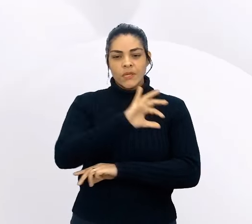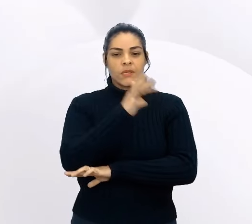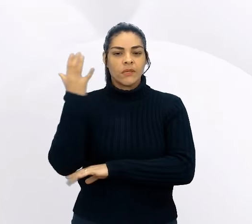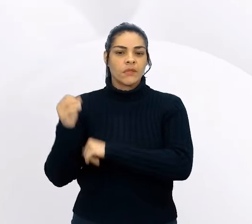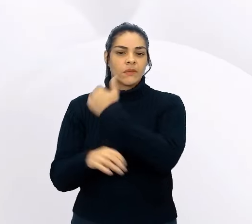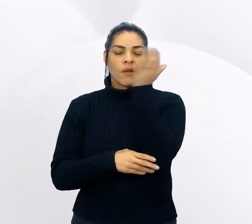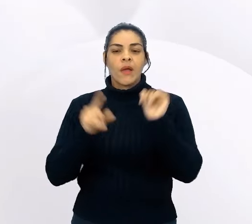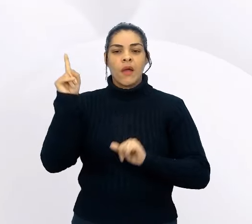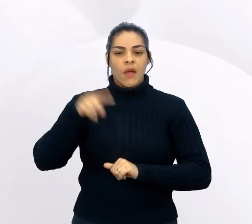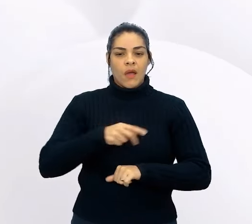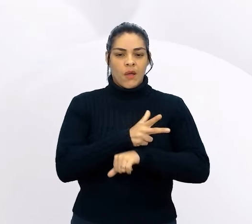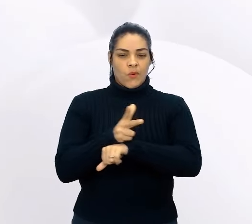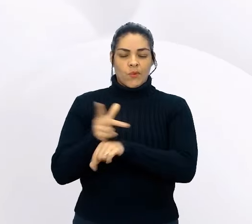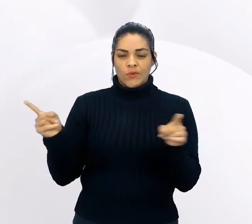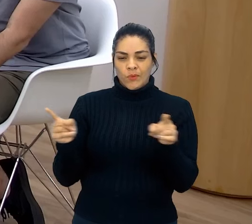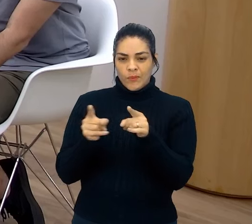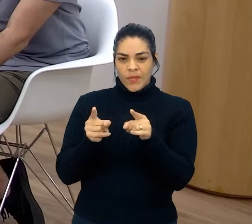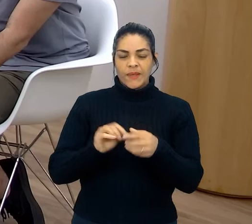um vídeo pequenino.